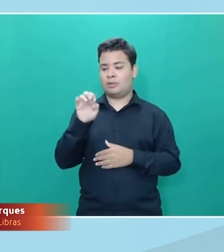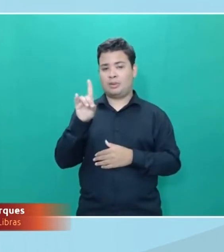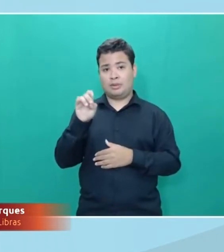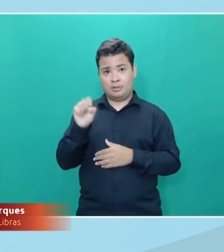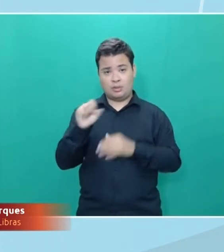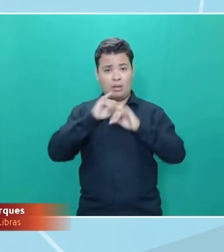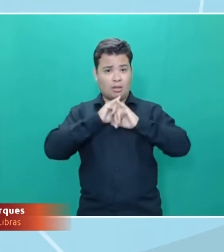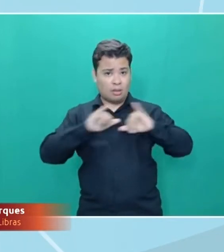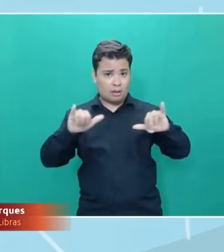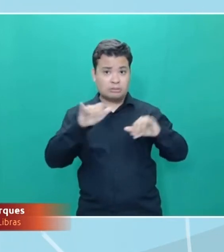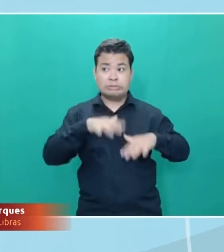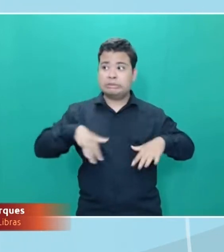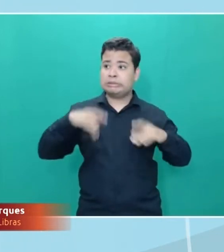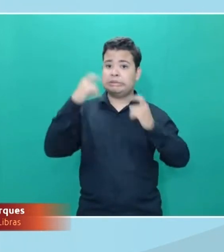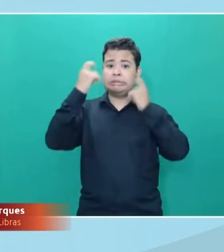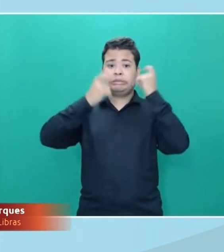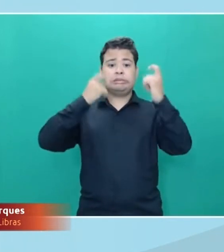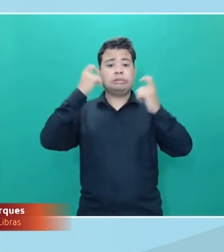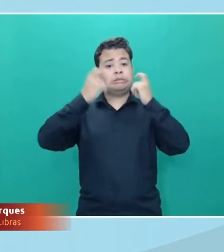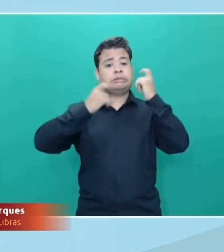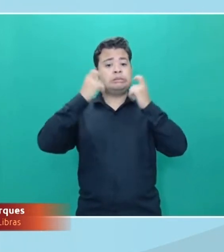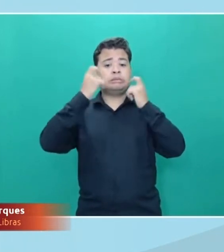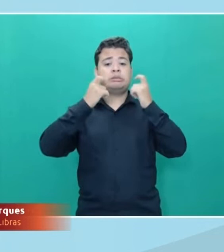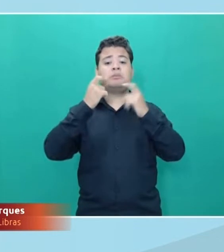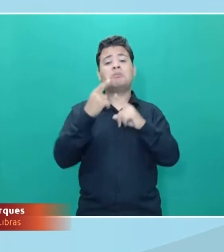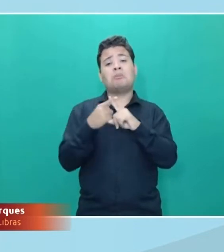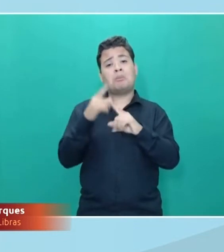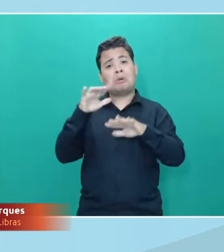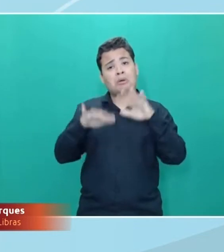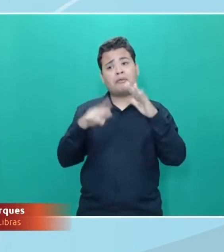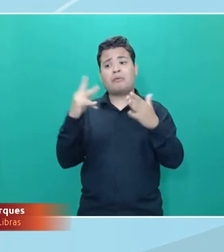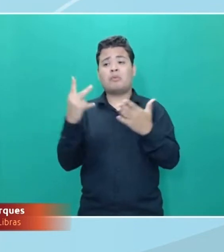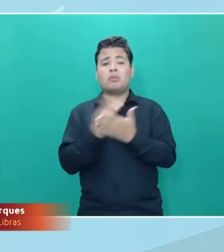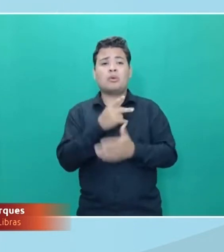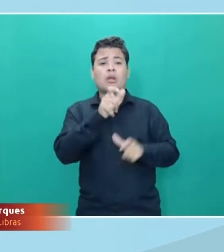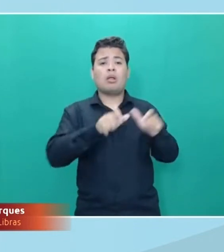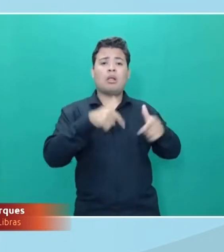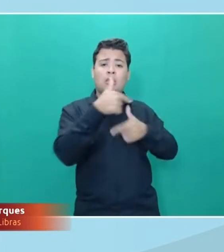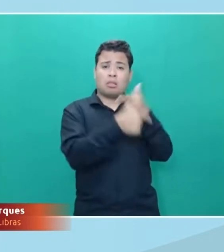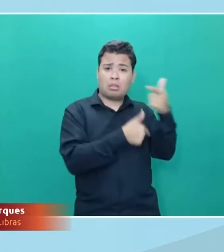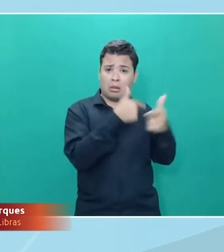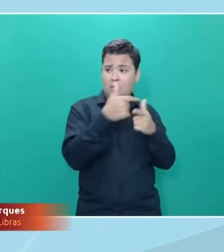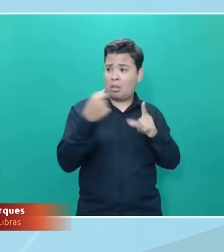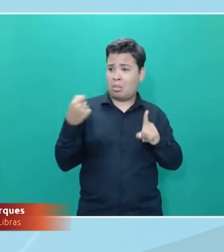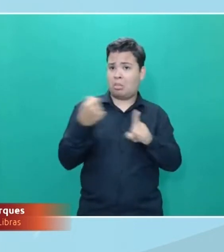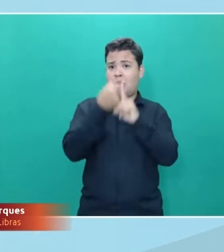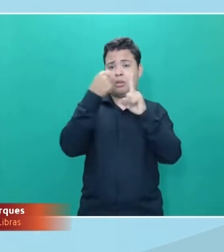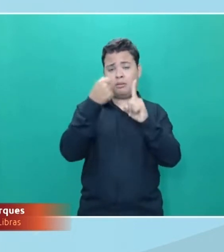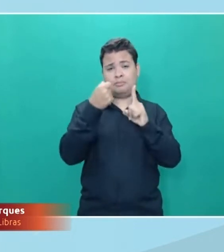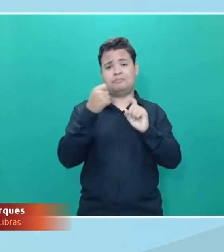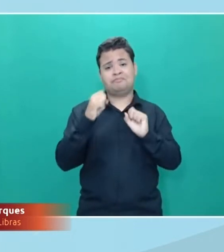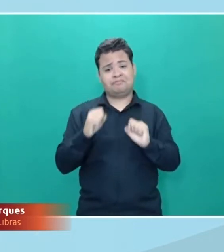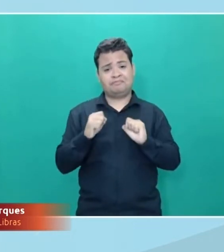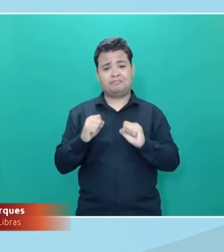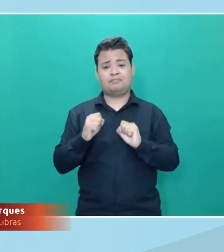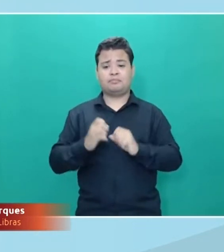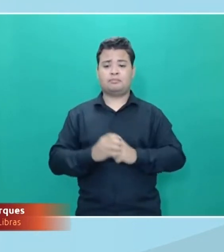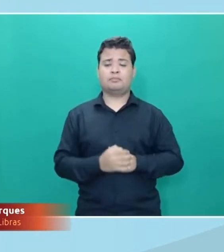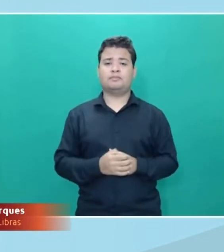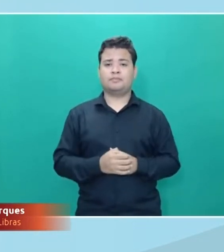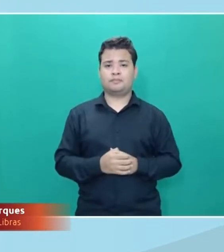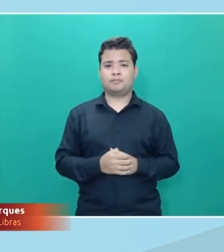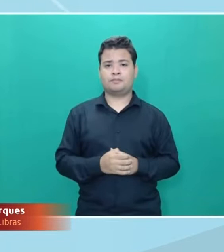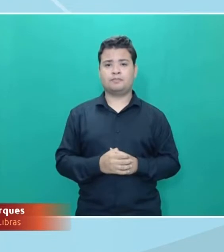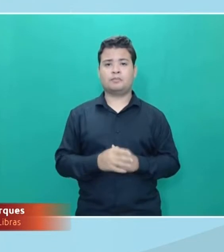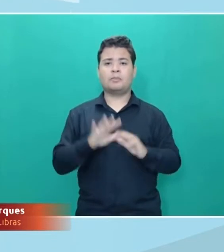há um receio de que elas possam afetar a vida dos trabalhadores, caso sejam realmente implementadas. Só para